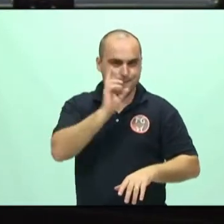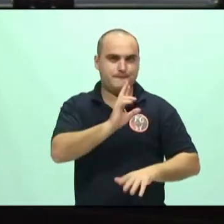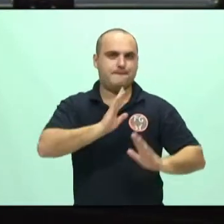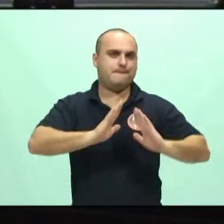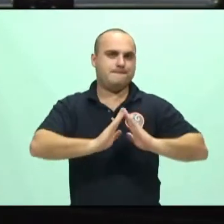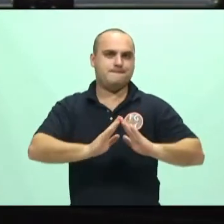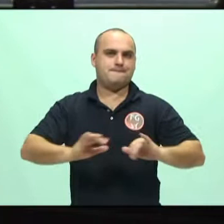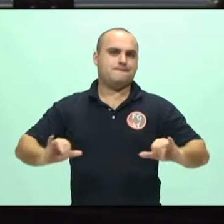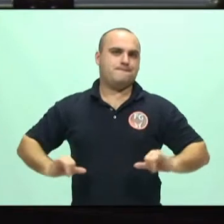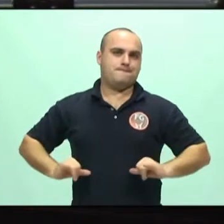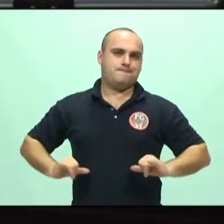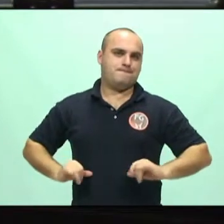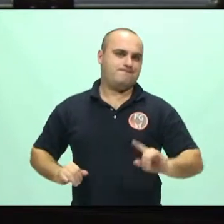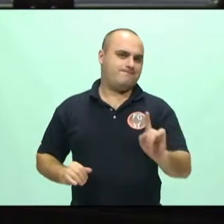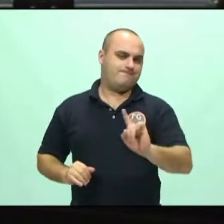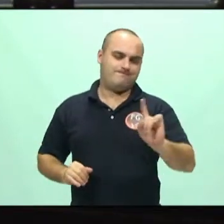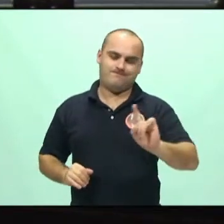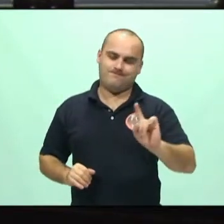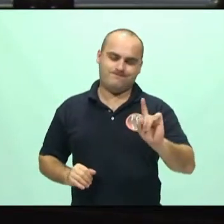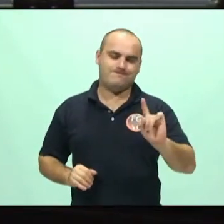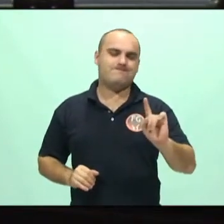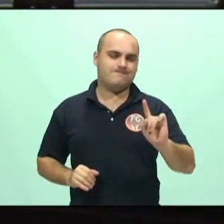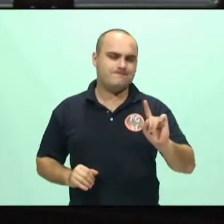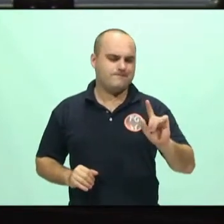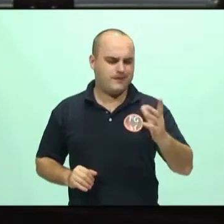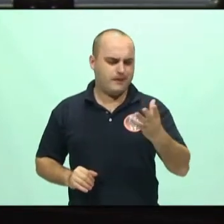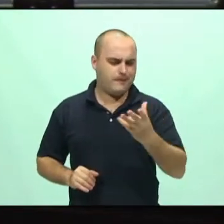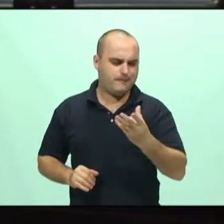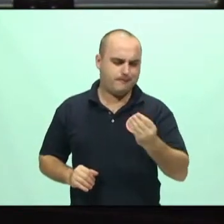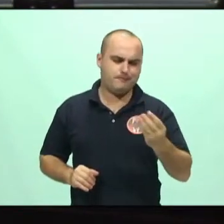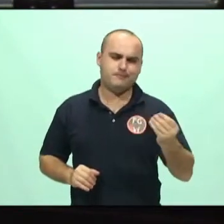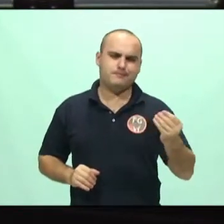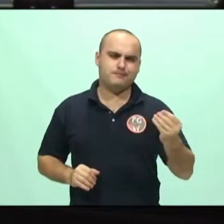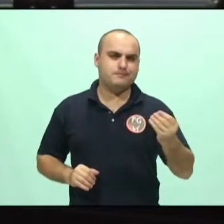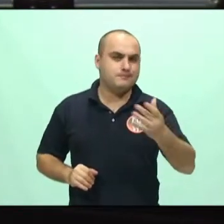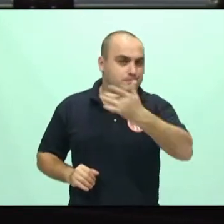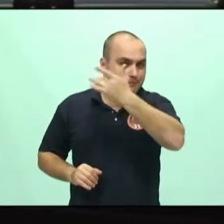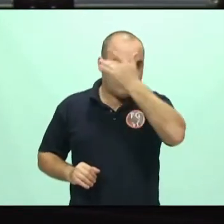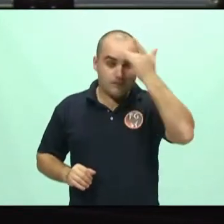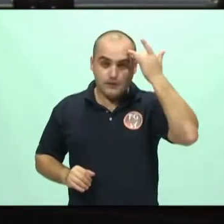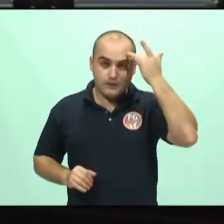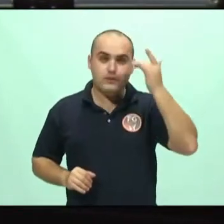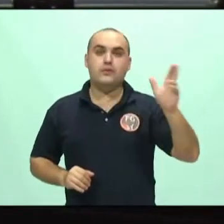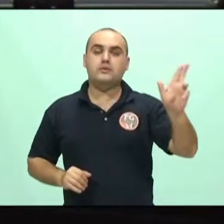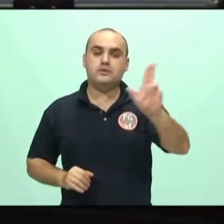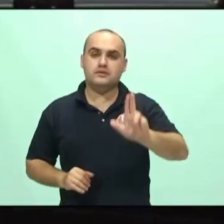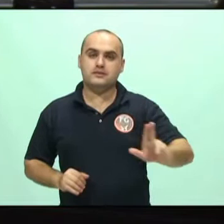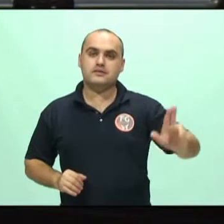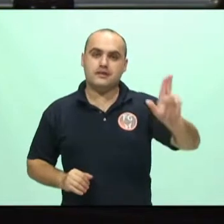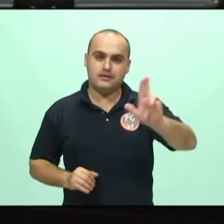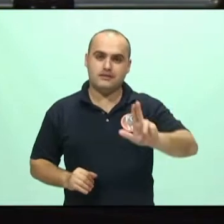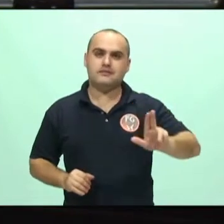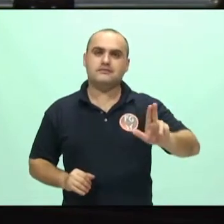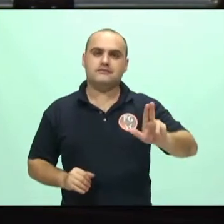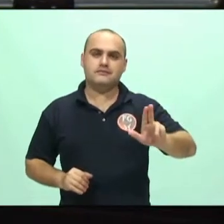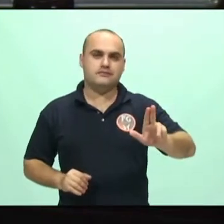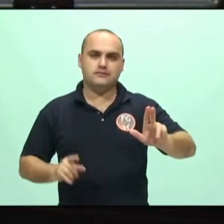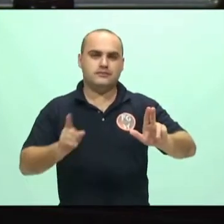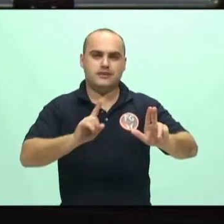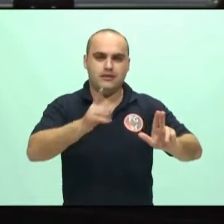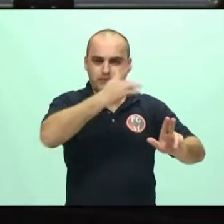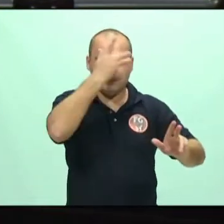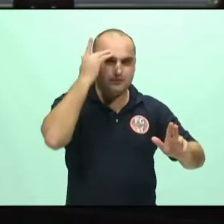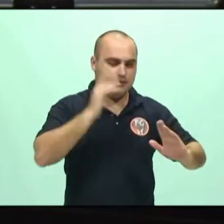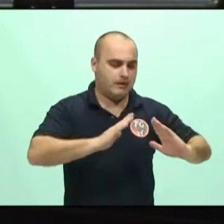é isso né muitos muitas pessoas que receberam seguro não foi as pessoas que moravam